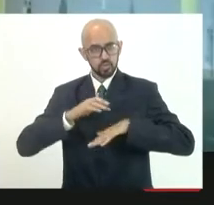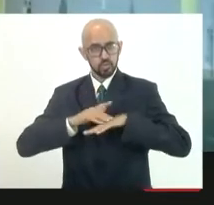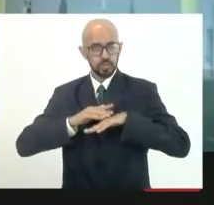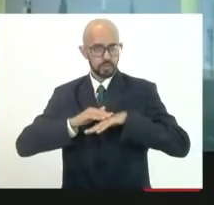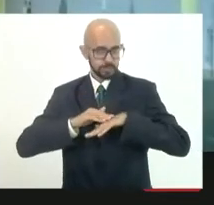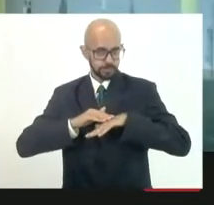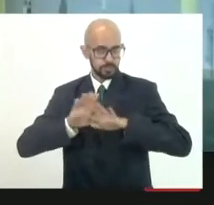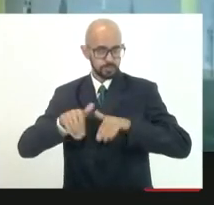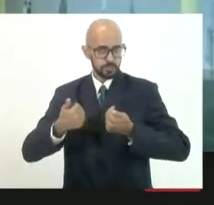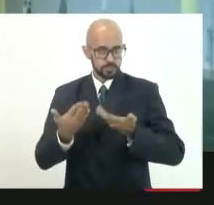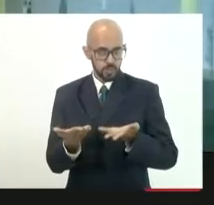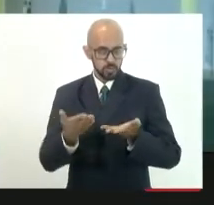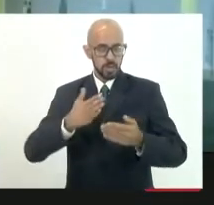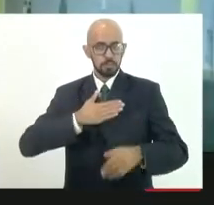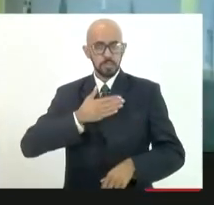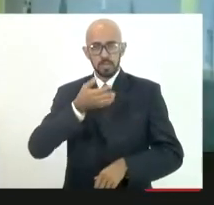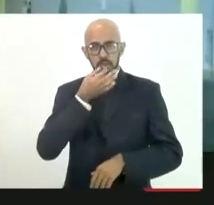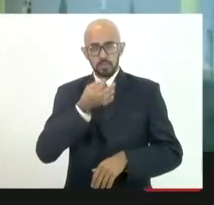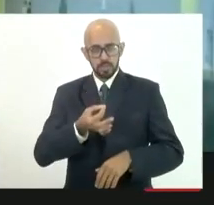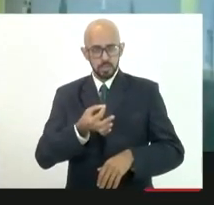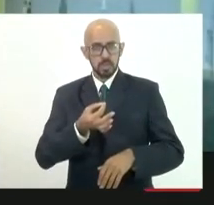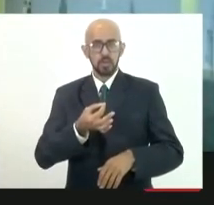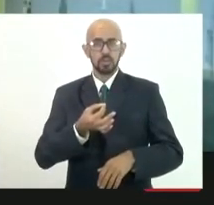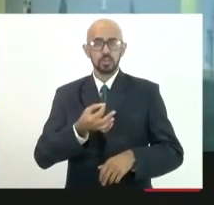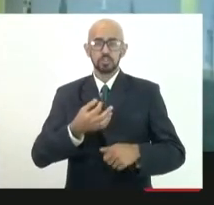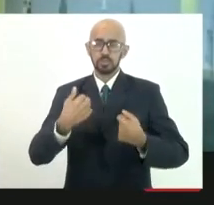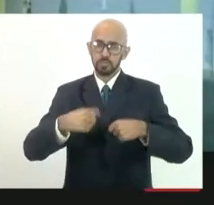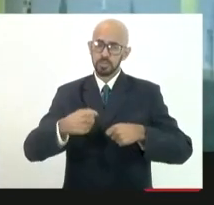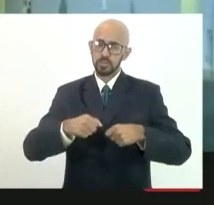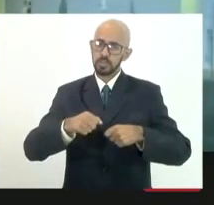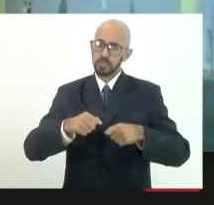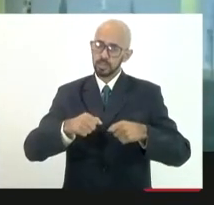Então, eu acho que a discussão ela tem que ser neste sentido real.